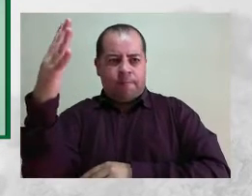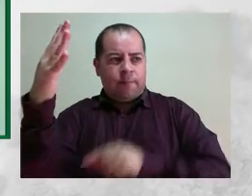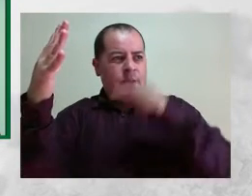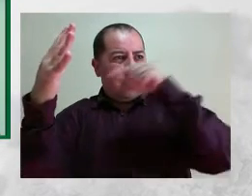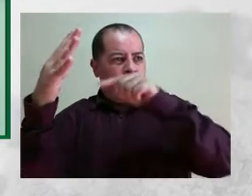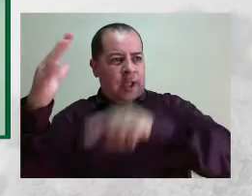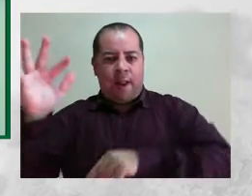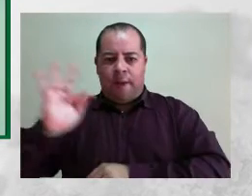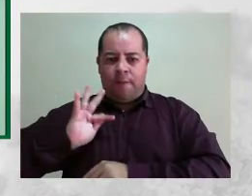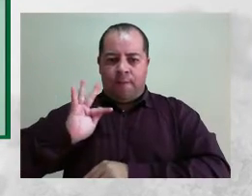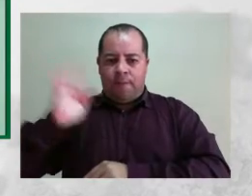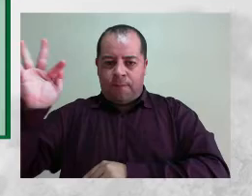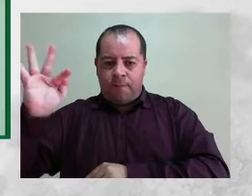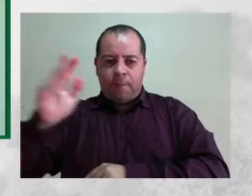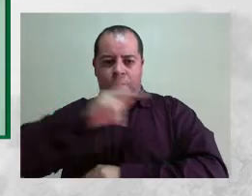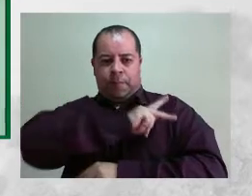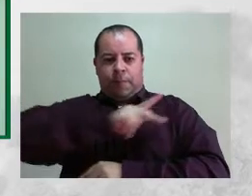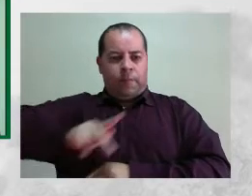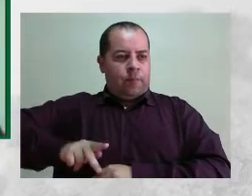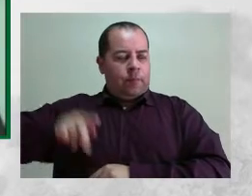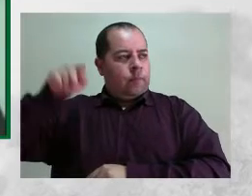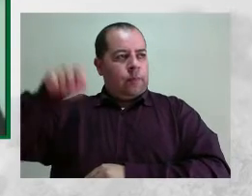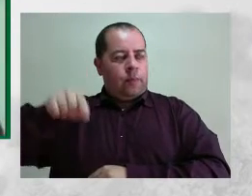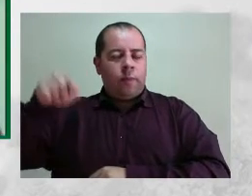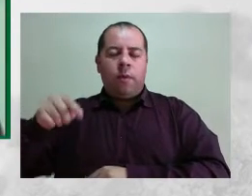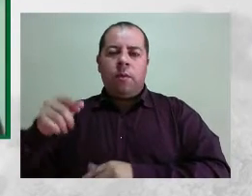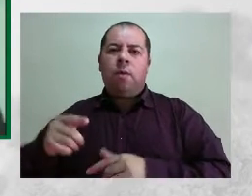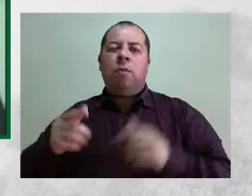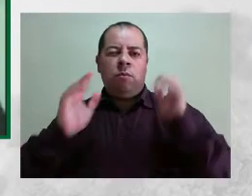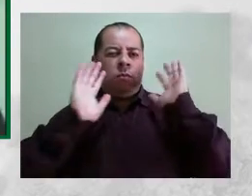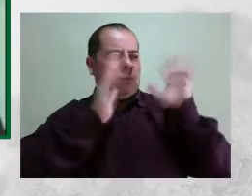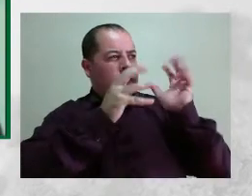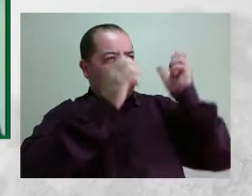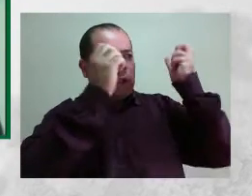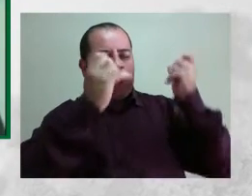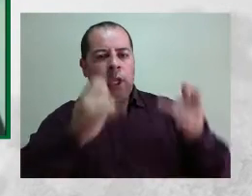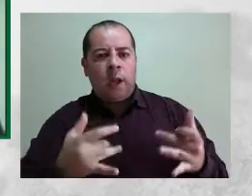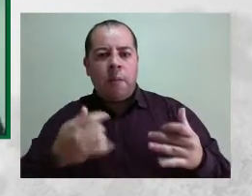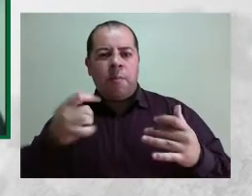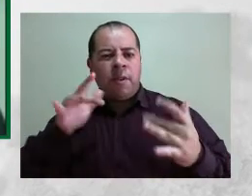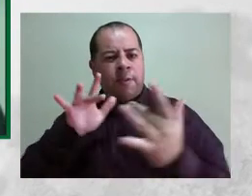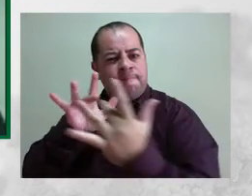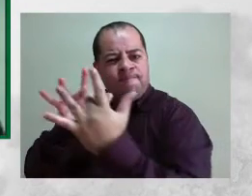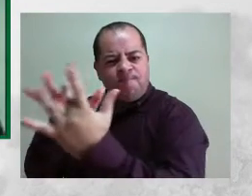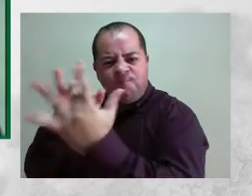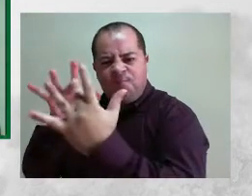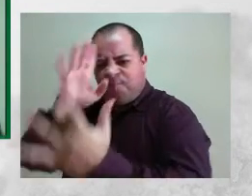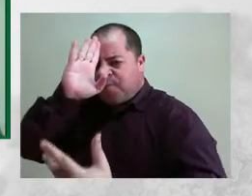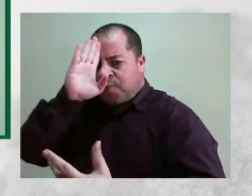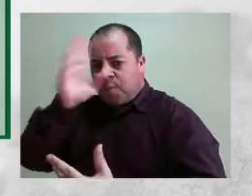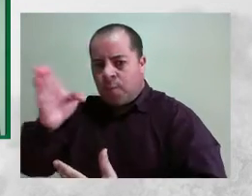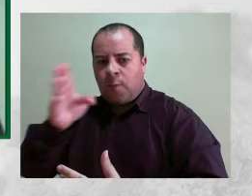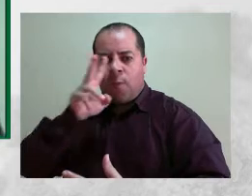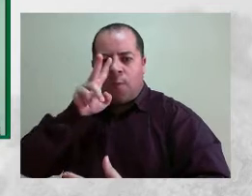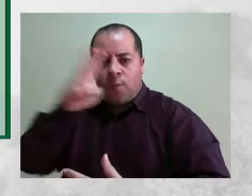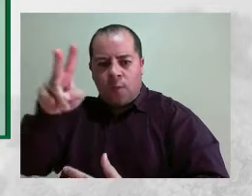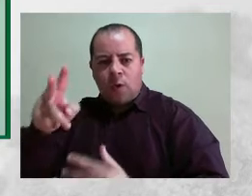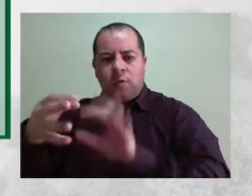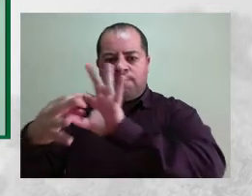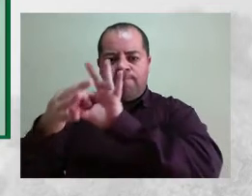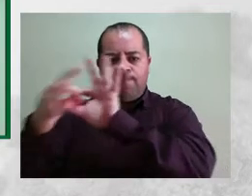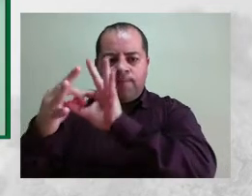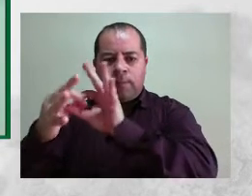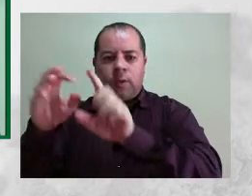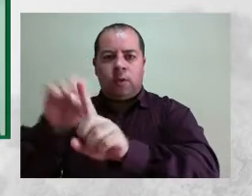uma instituição federal pública, ela está, como eu falei anteriormente, ela tem que ter essa conexão direta com a